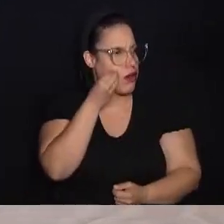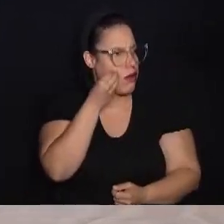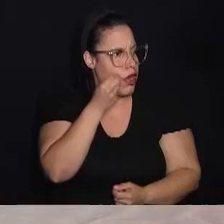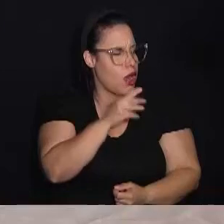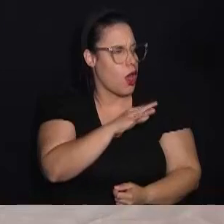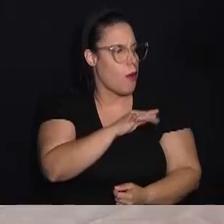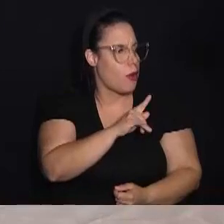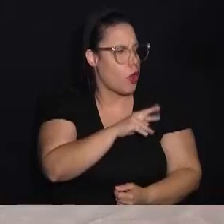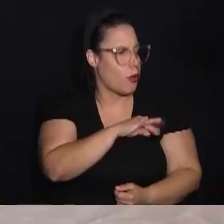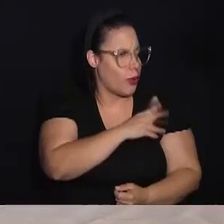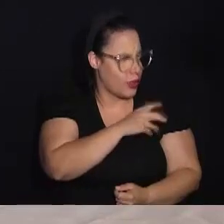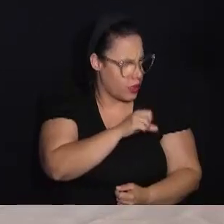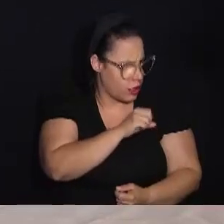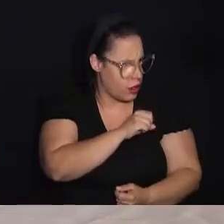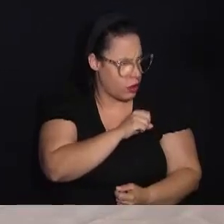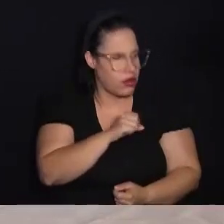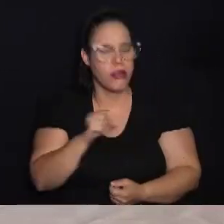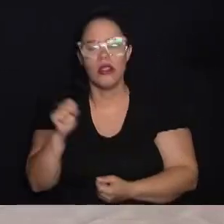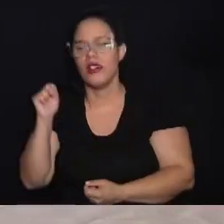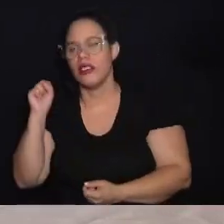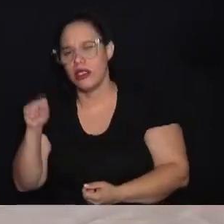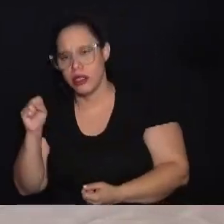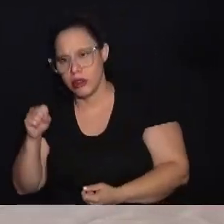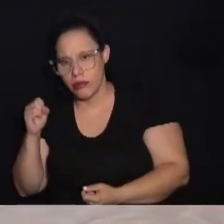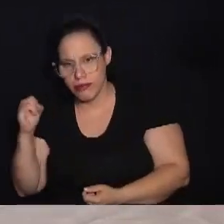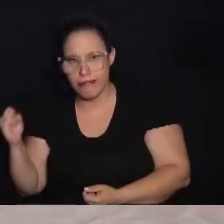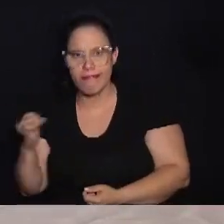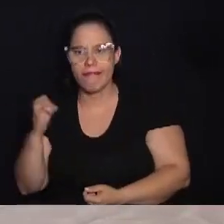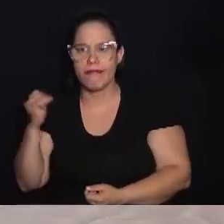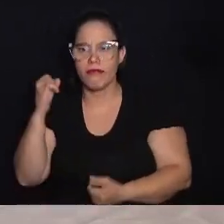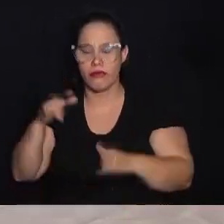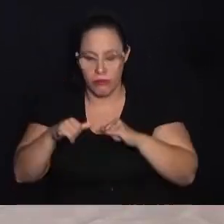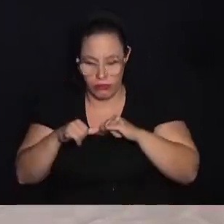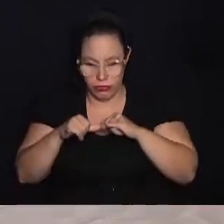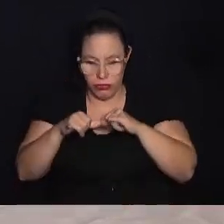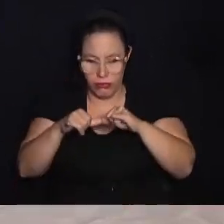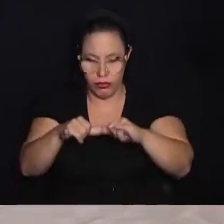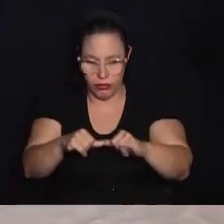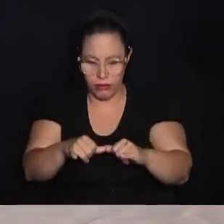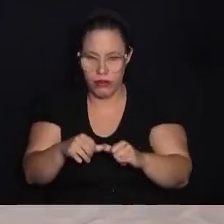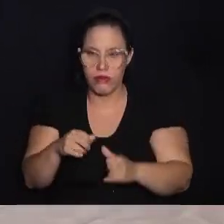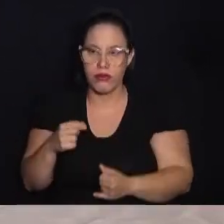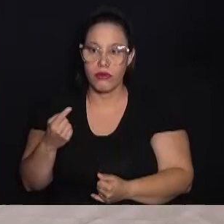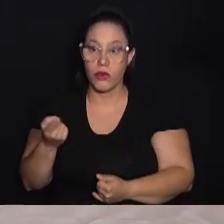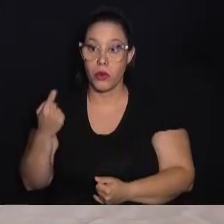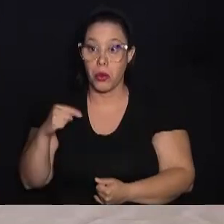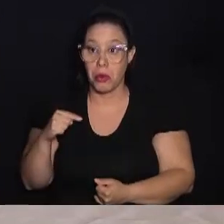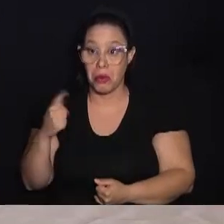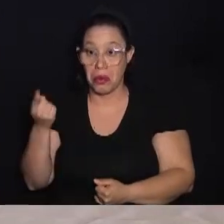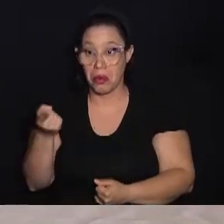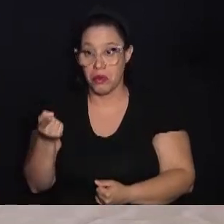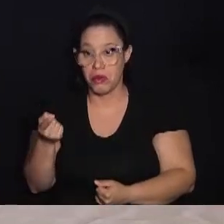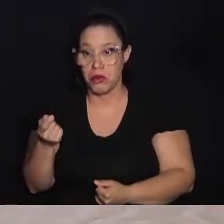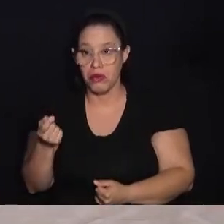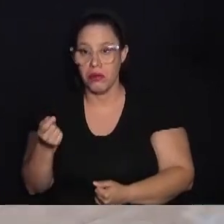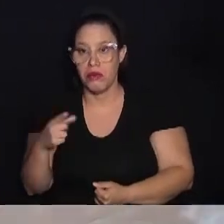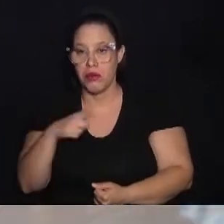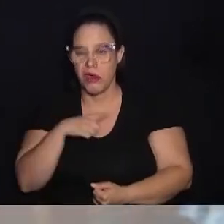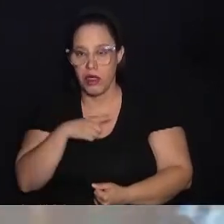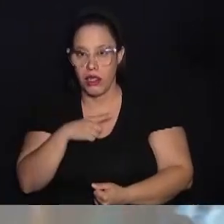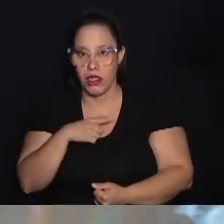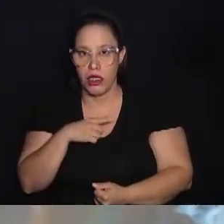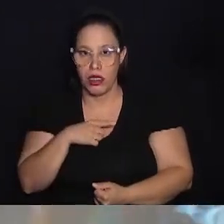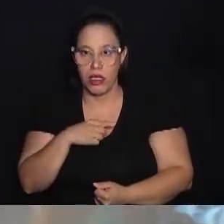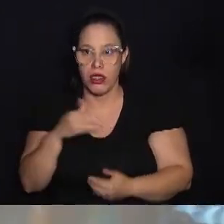também? Sempre aproveitar as promoções, e já que nós estamos falando de supermercado, vamos falar de algumas coisas que os supermercados, estratégias que os supermercados têm para manter as pessoas dentro